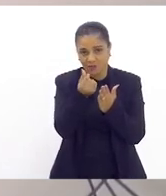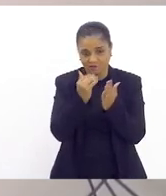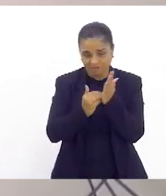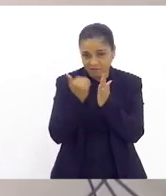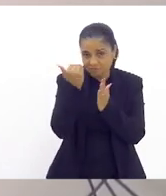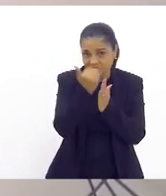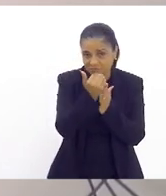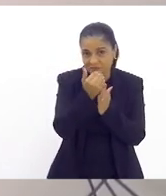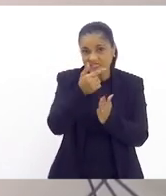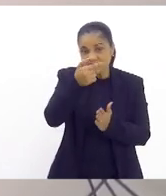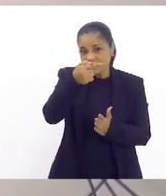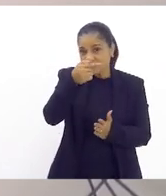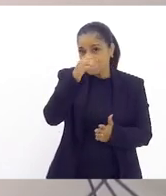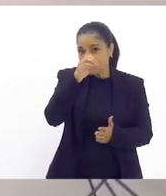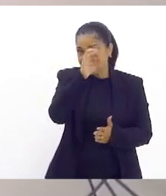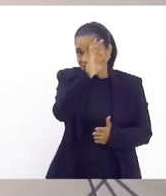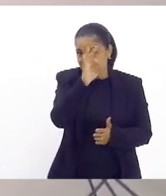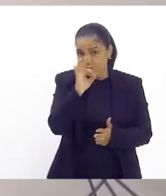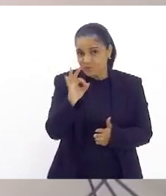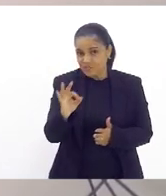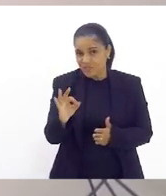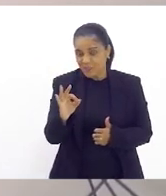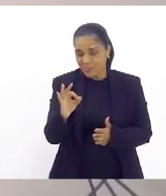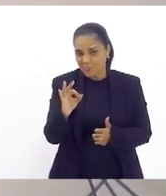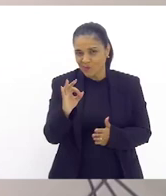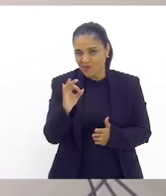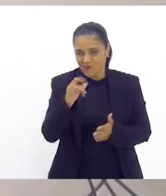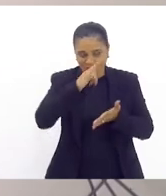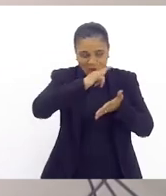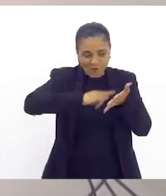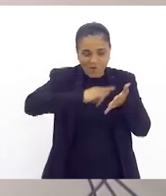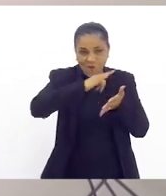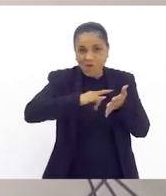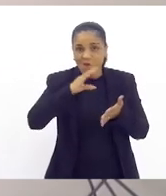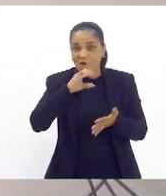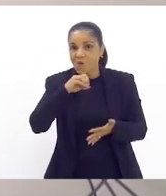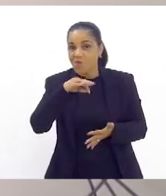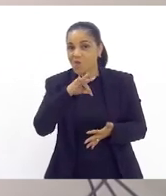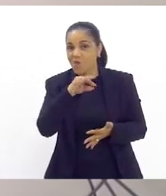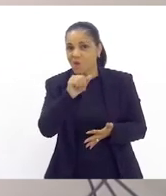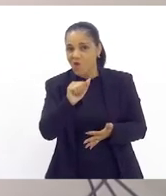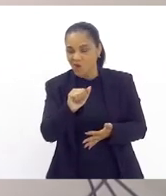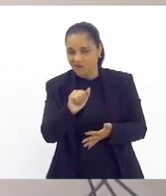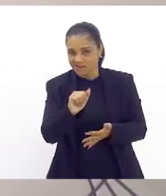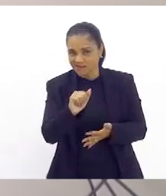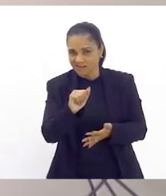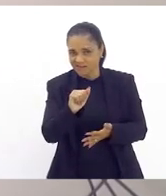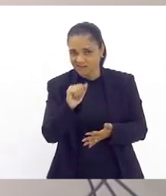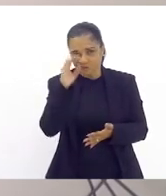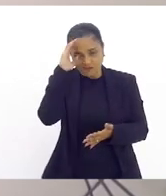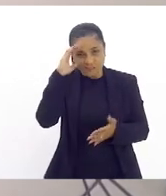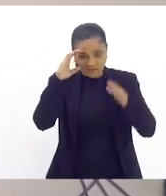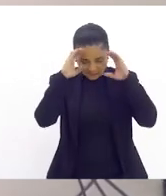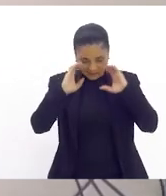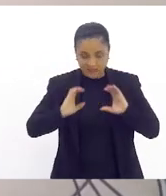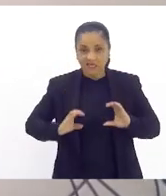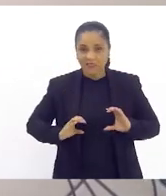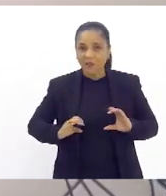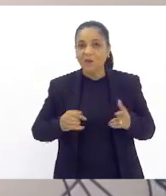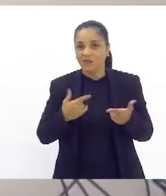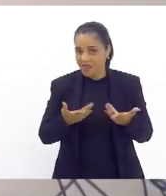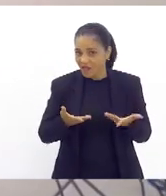da fatura de energia elétrica que chega na ponta do Consumidor né isso de forma escalonada porque a